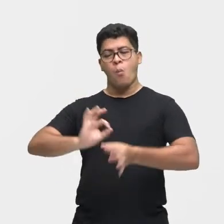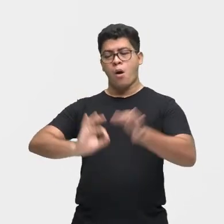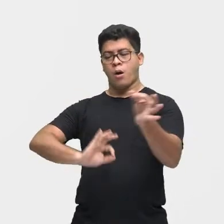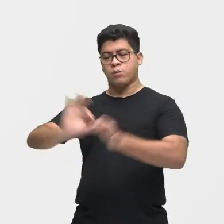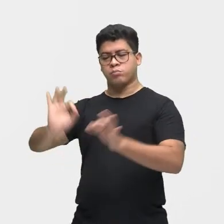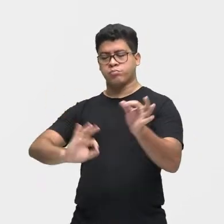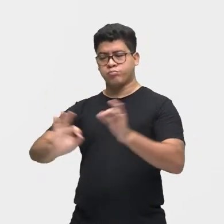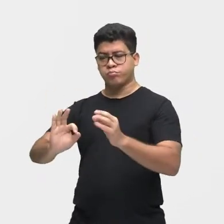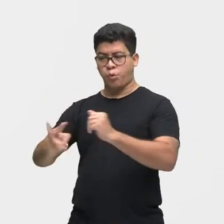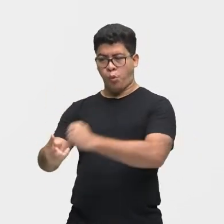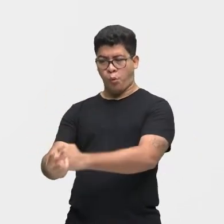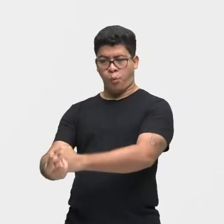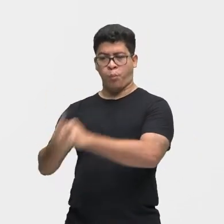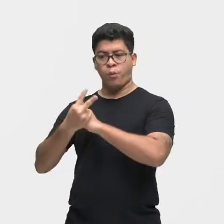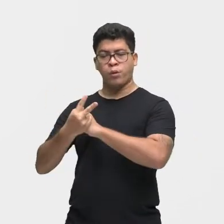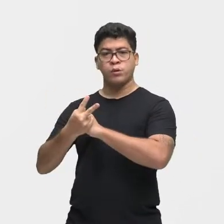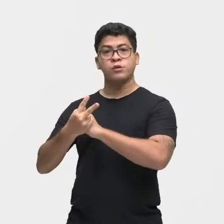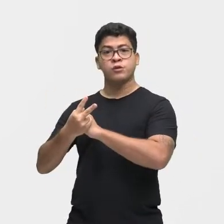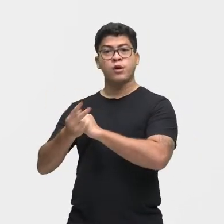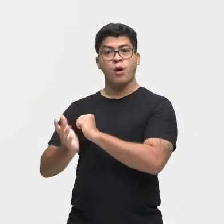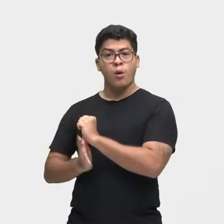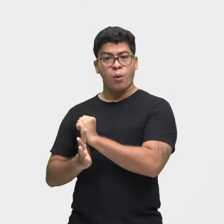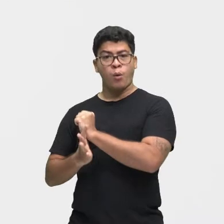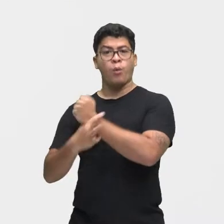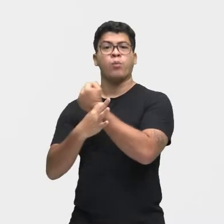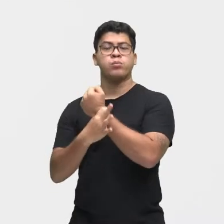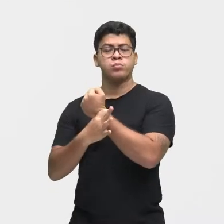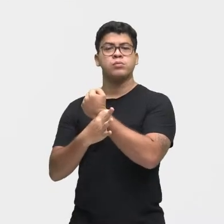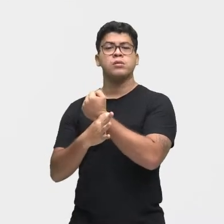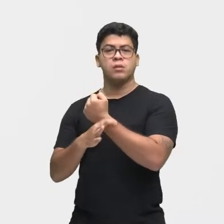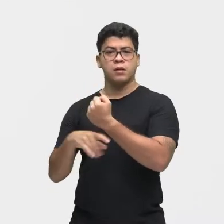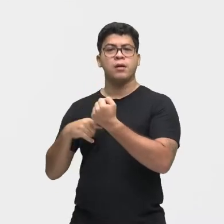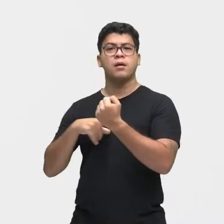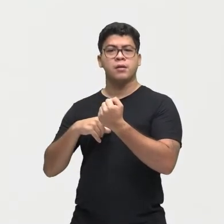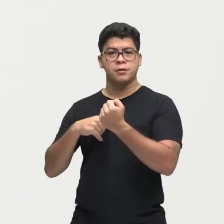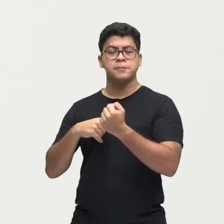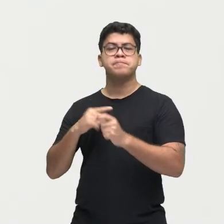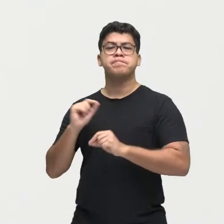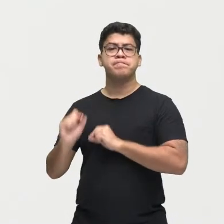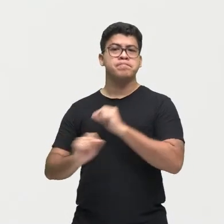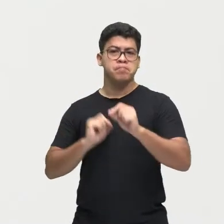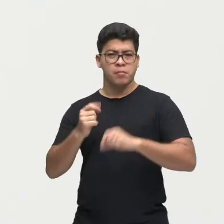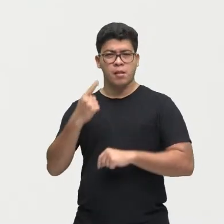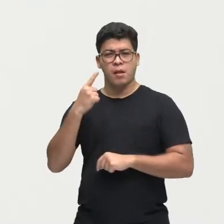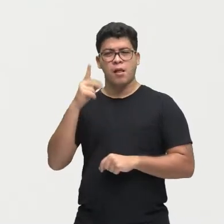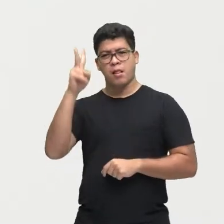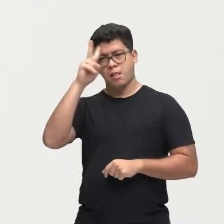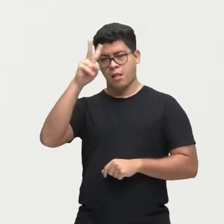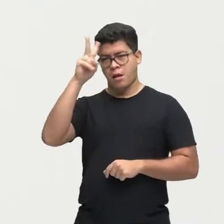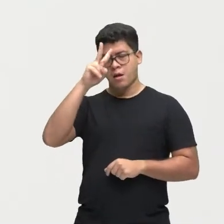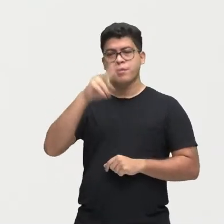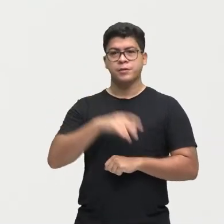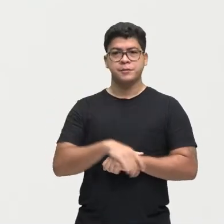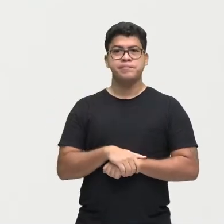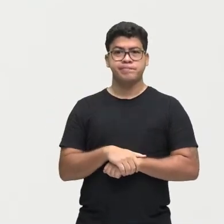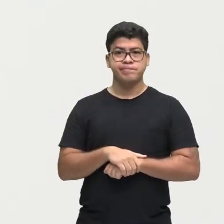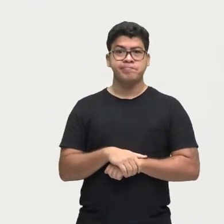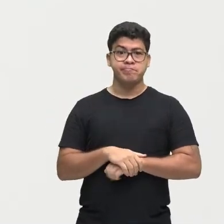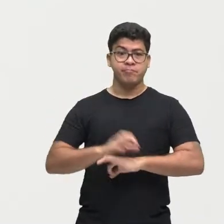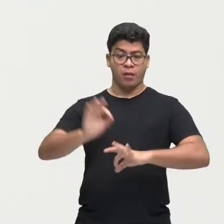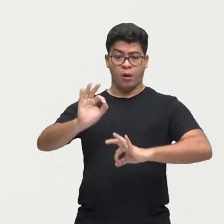na economia. O objetivo era a fim de proteger, lembra que eu falei para vocês? O